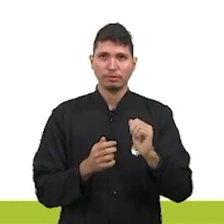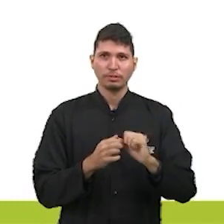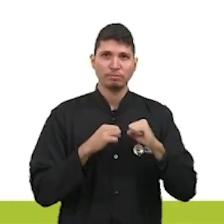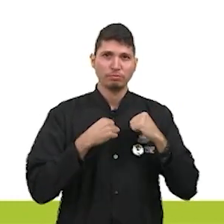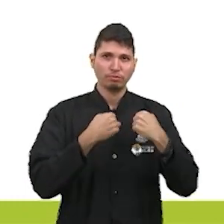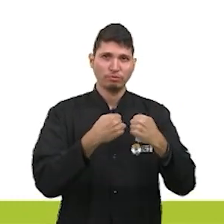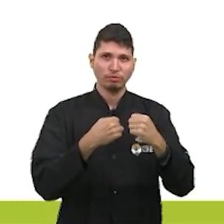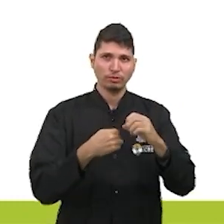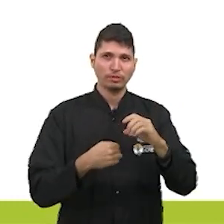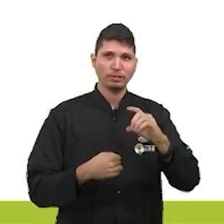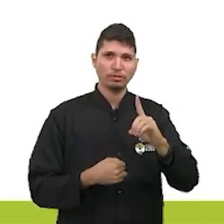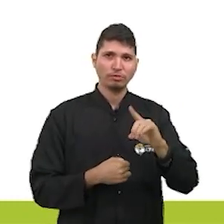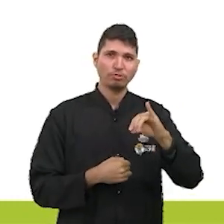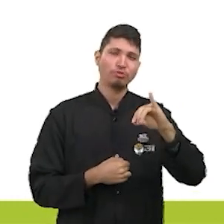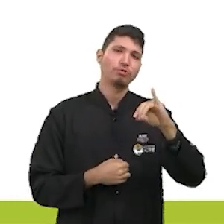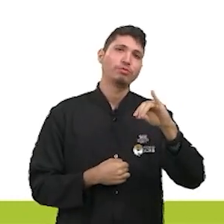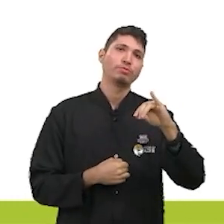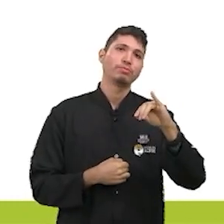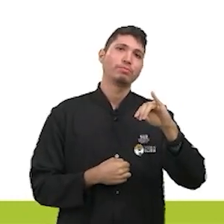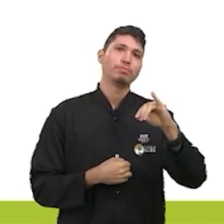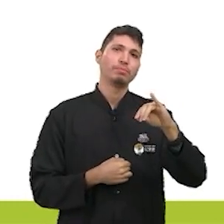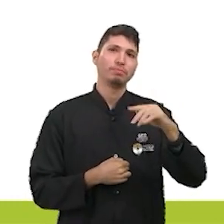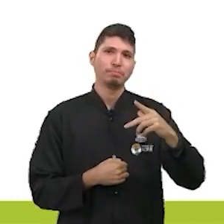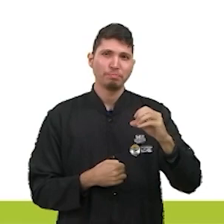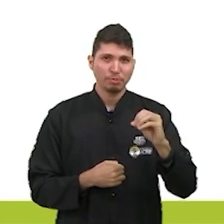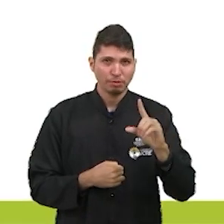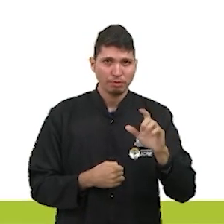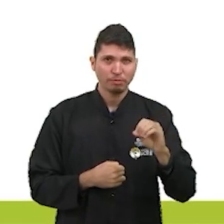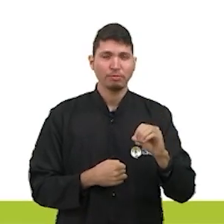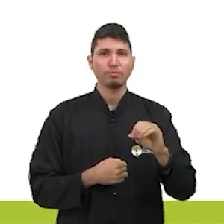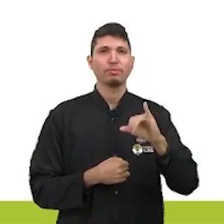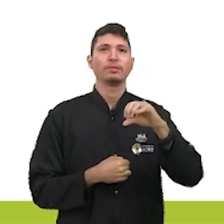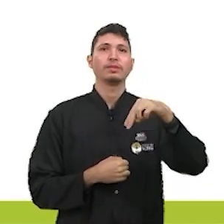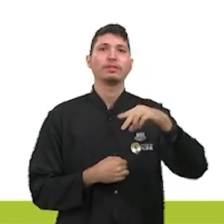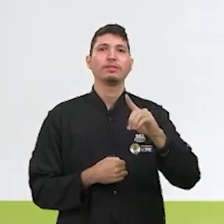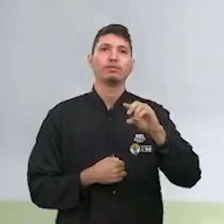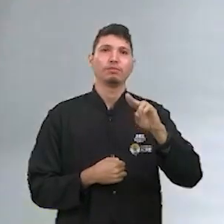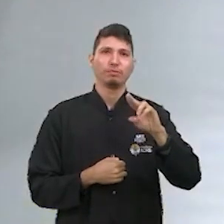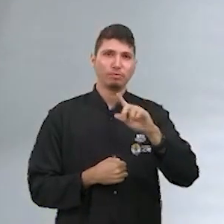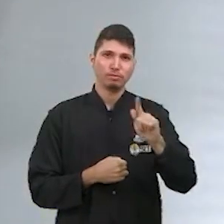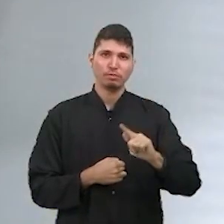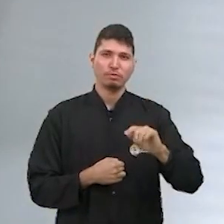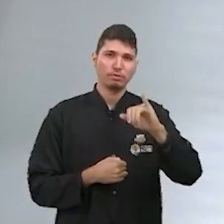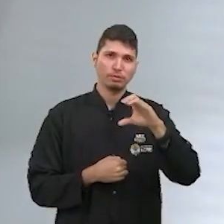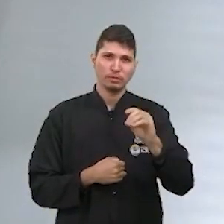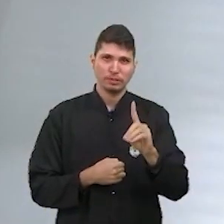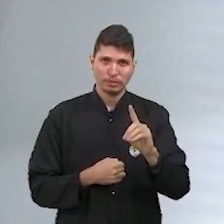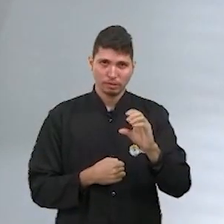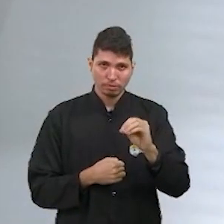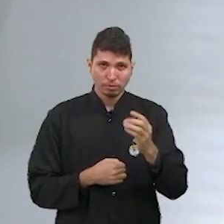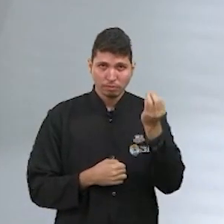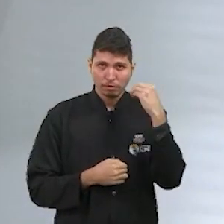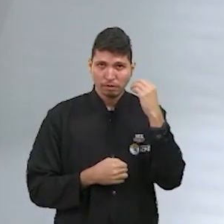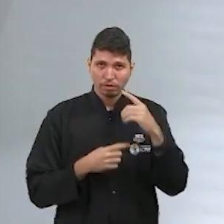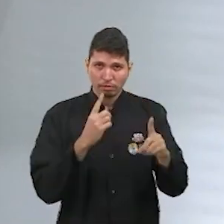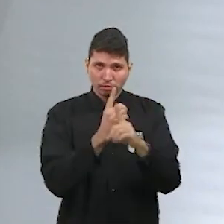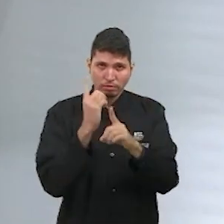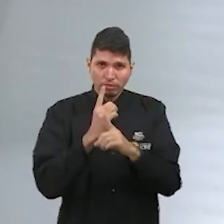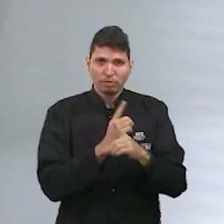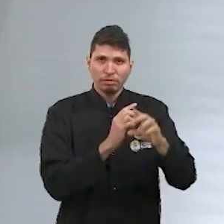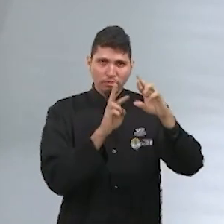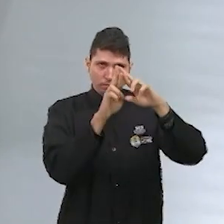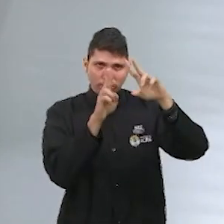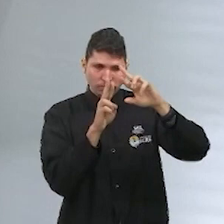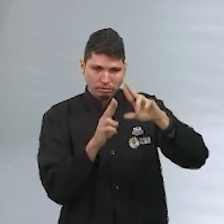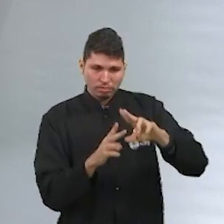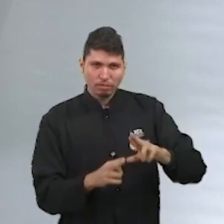polo induzido. Vamos então aí tentar identificar a diferença, né? A diferença que vai